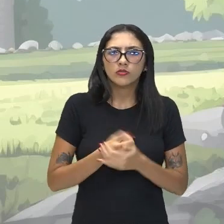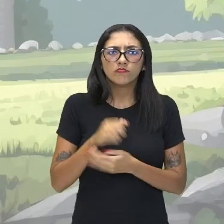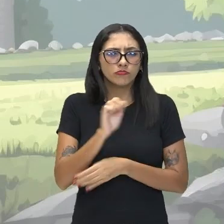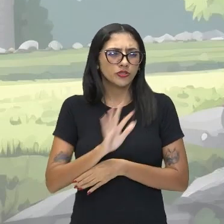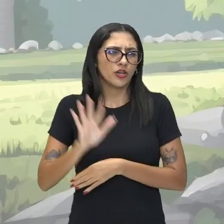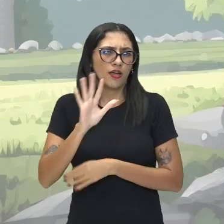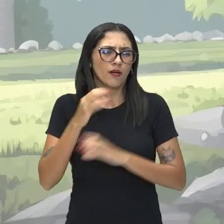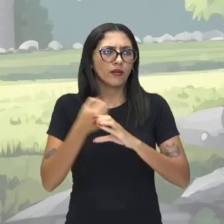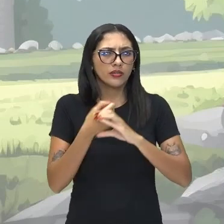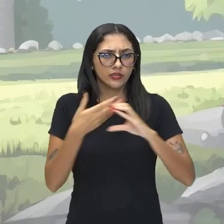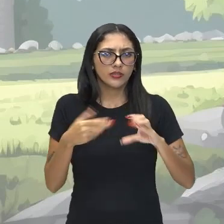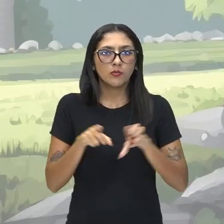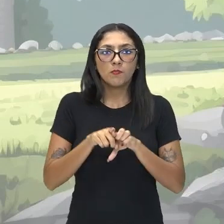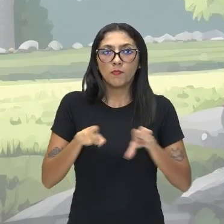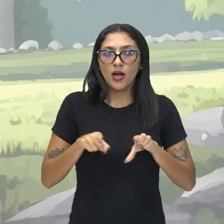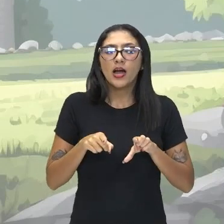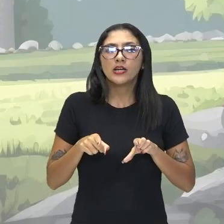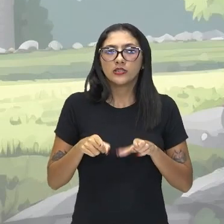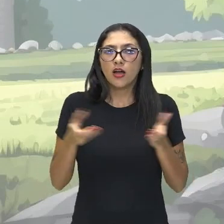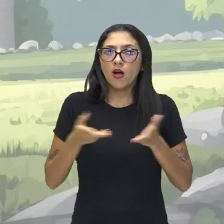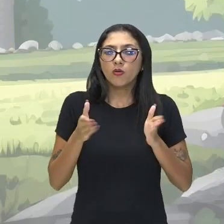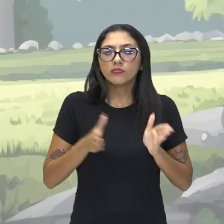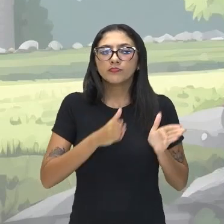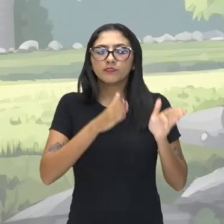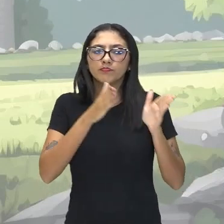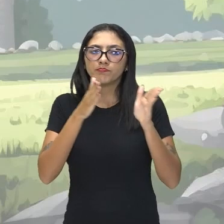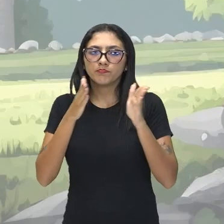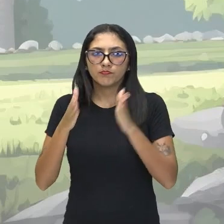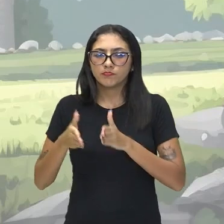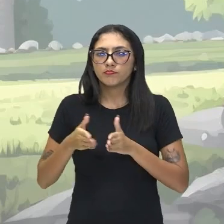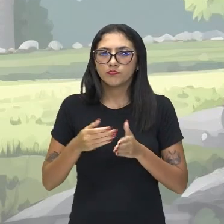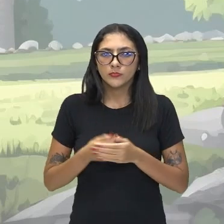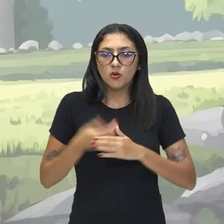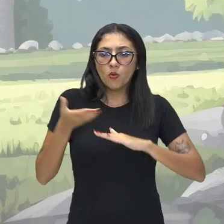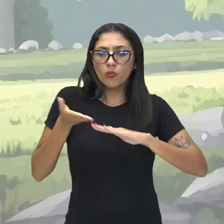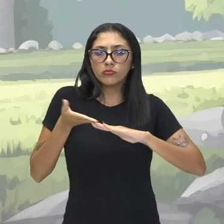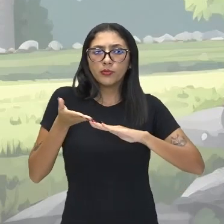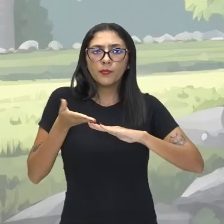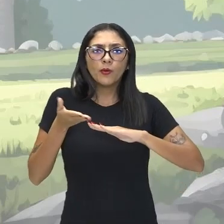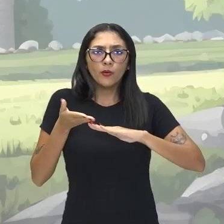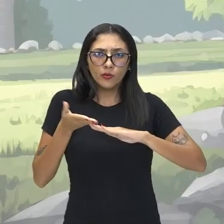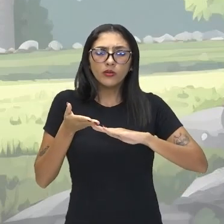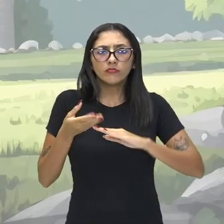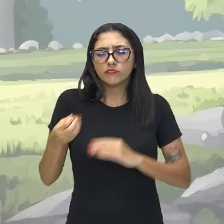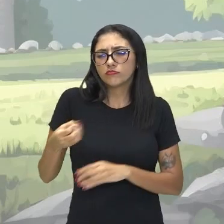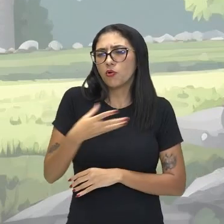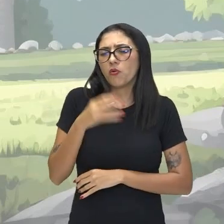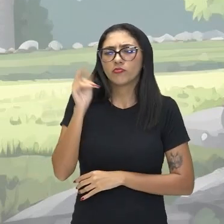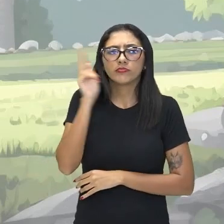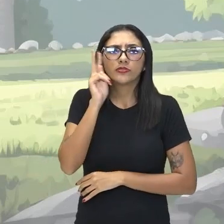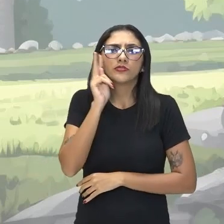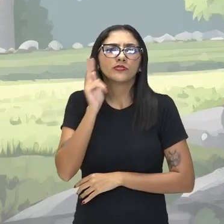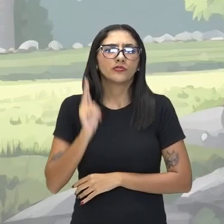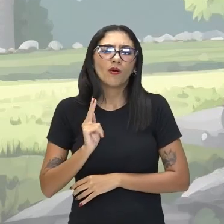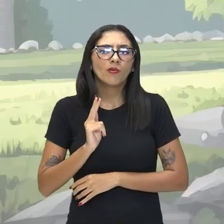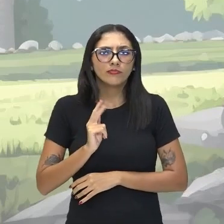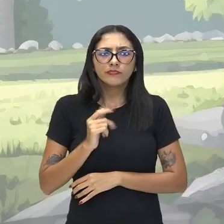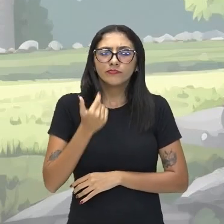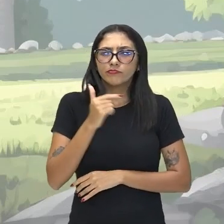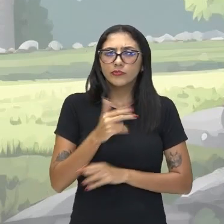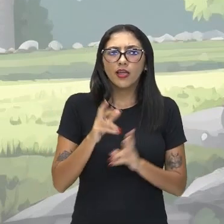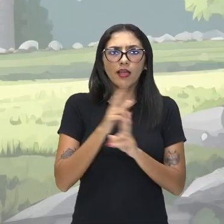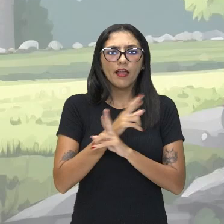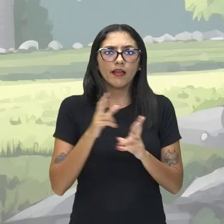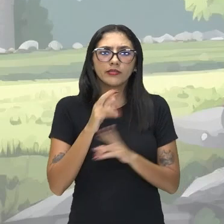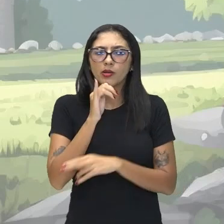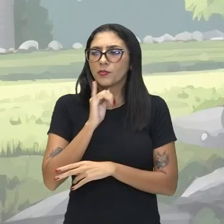nossos contos, mas nós vamos trabalhar a partir de agora com um conto contemporâneo, que é um conto mais atual, não tão ligado, né, aos nossos elementos aqui